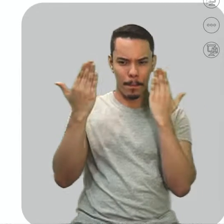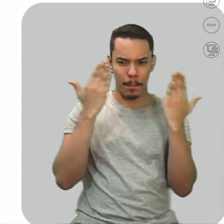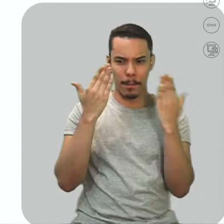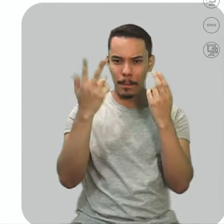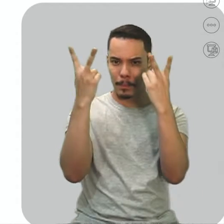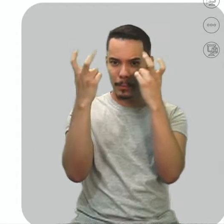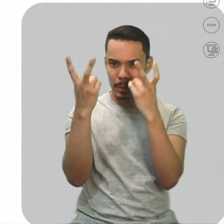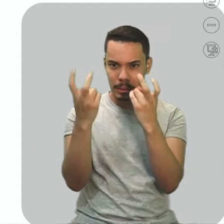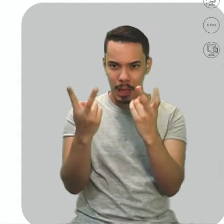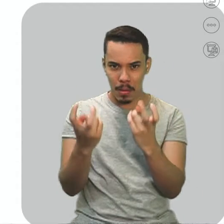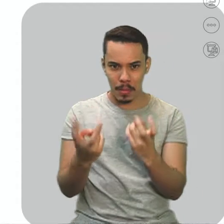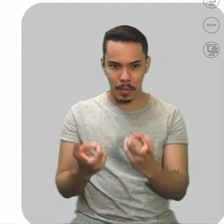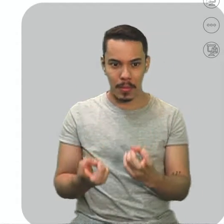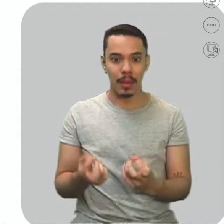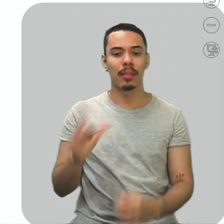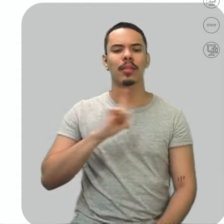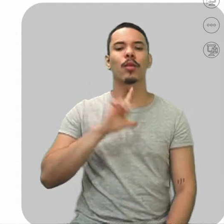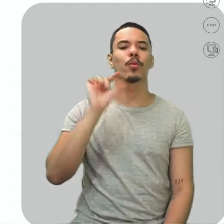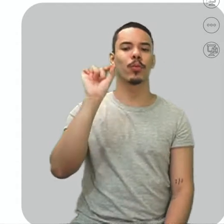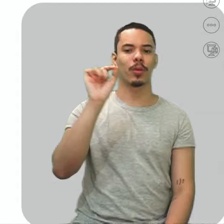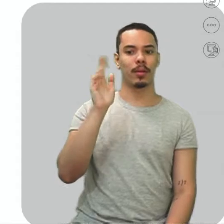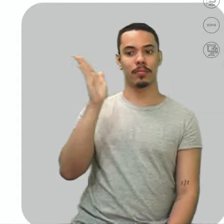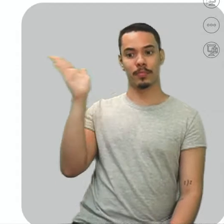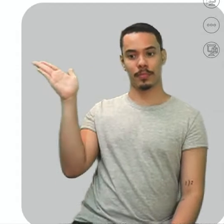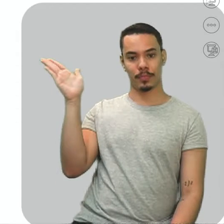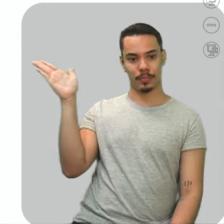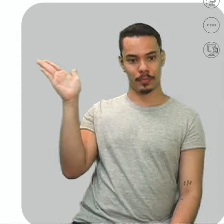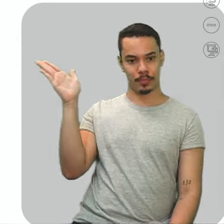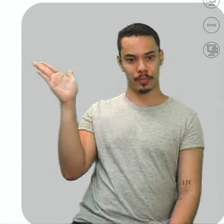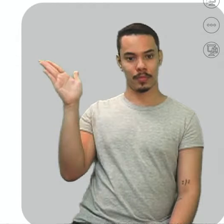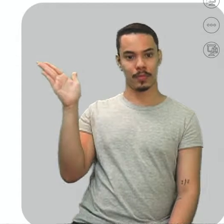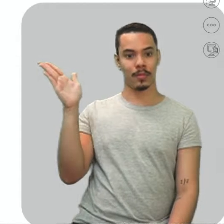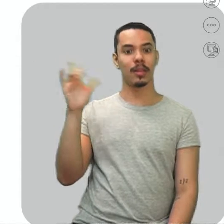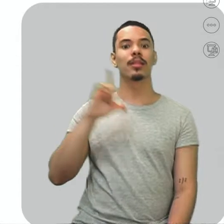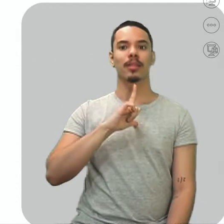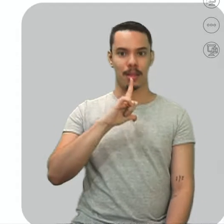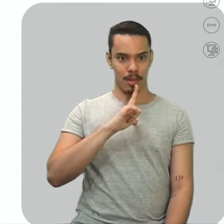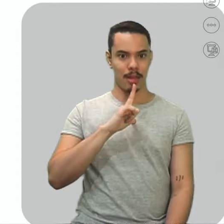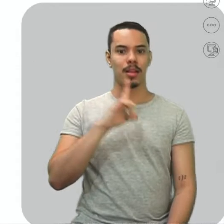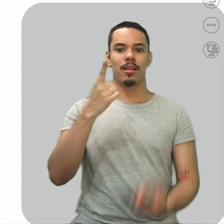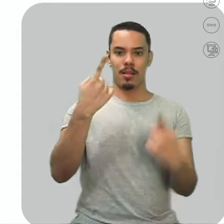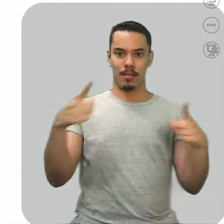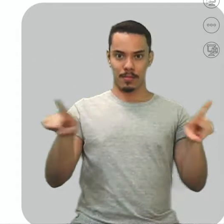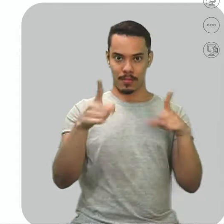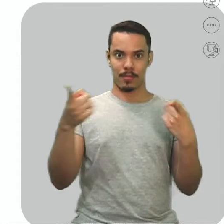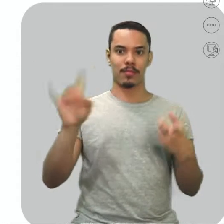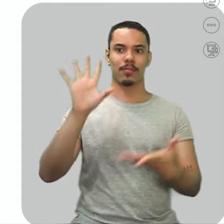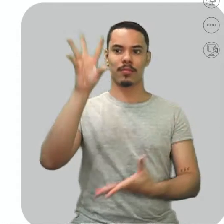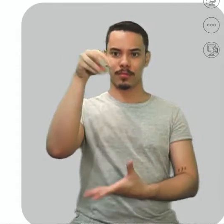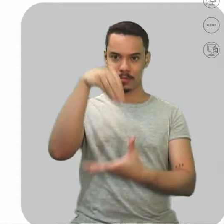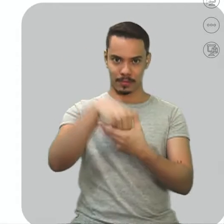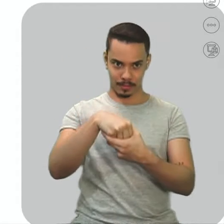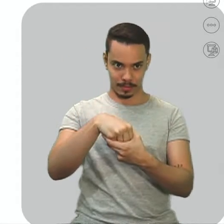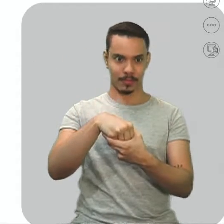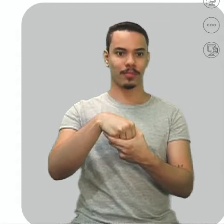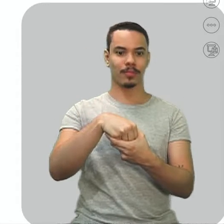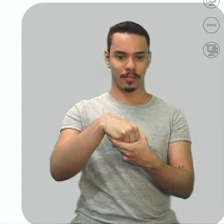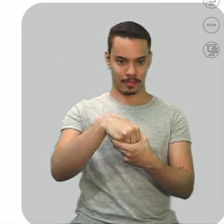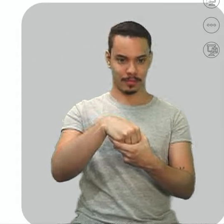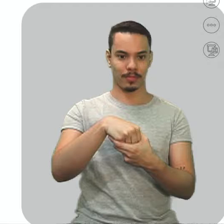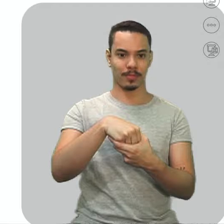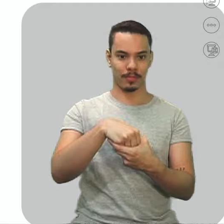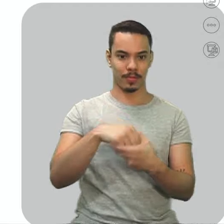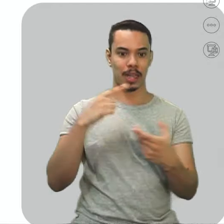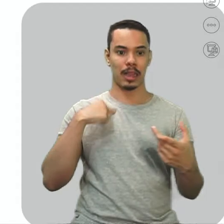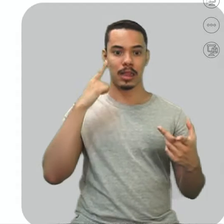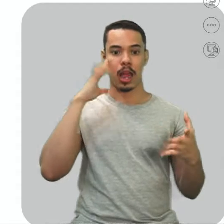olha só aparece seu aqui na letra da música Tá aqui ela tá